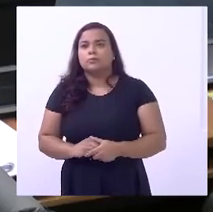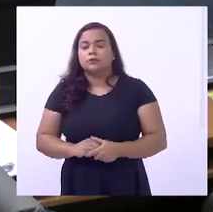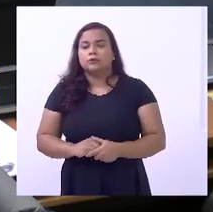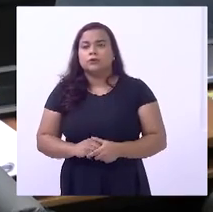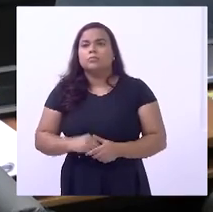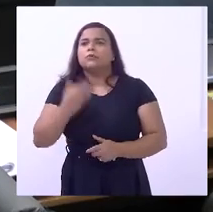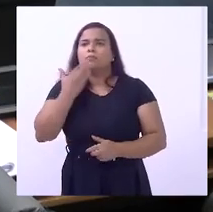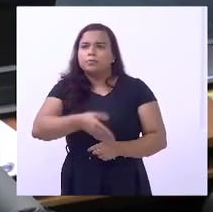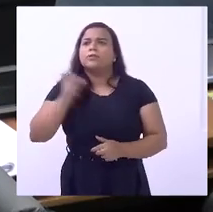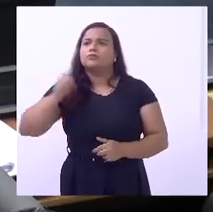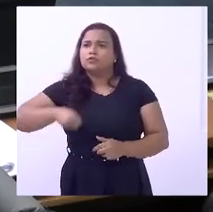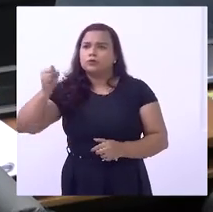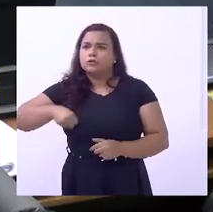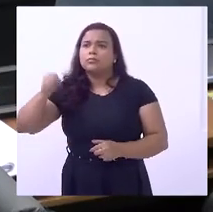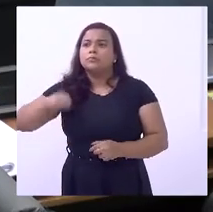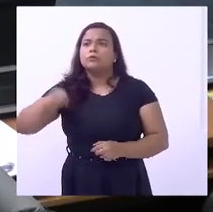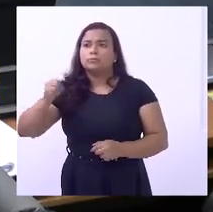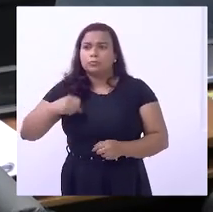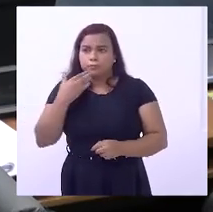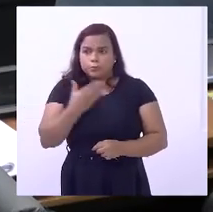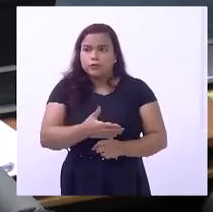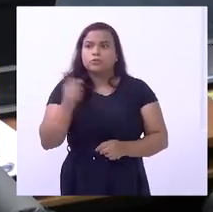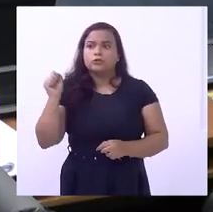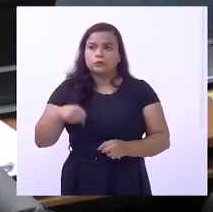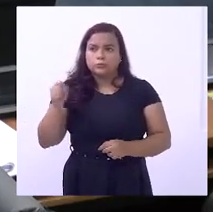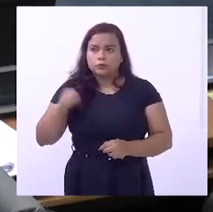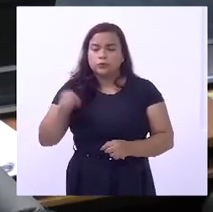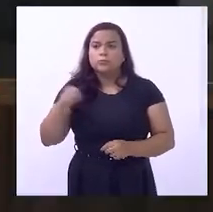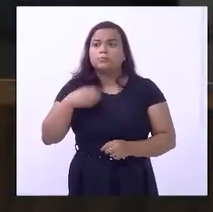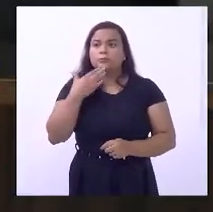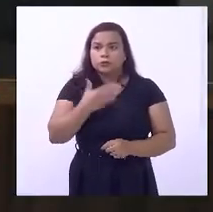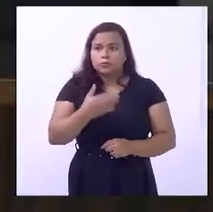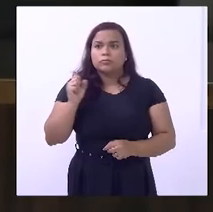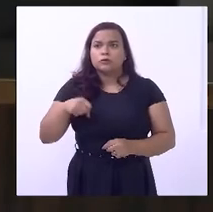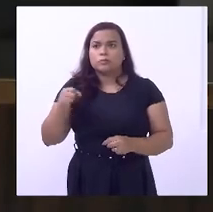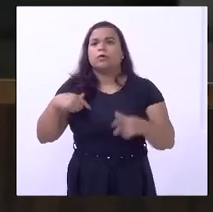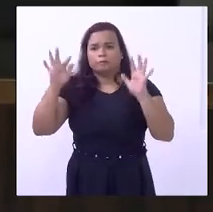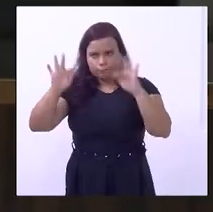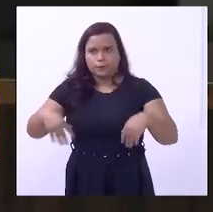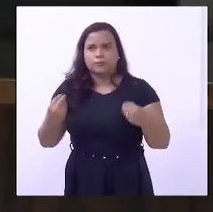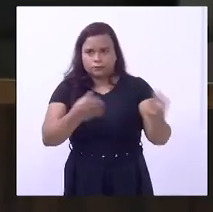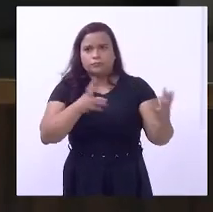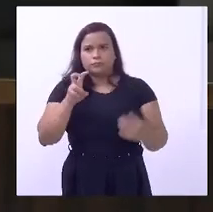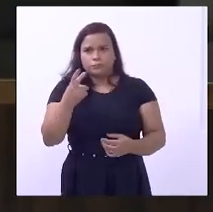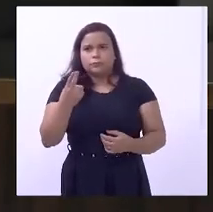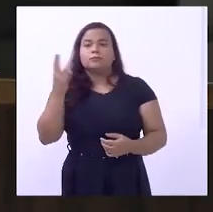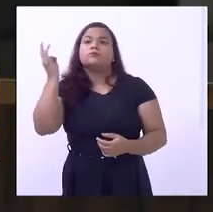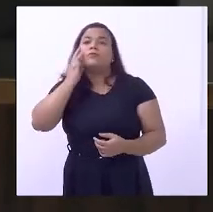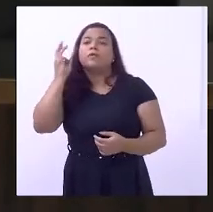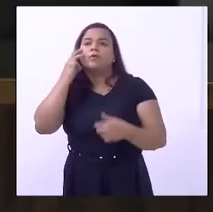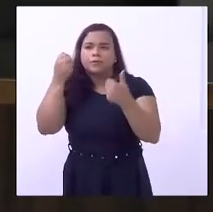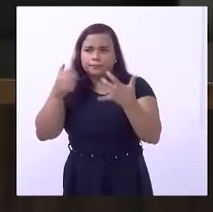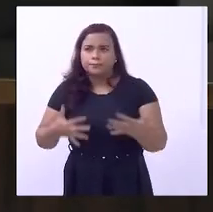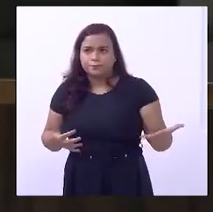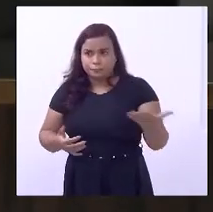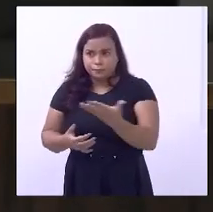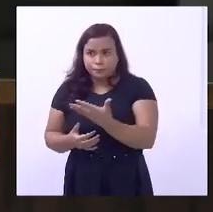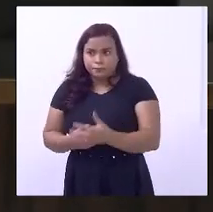Pediu sim. Ah, ok. O senhor que tem que tentar. No final eu vou conceder. Deputado Valdec, senhor, perdão.